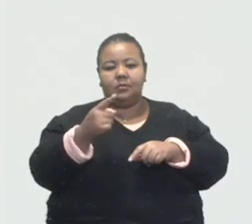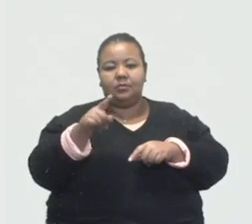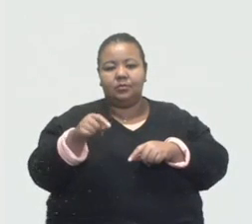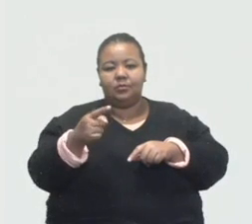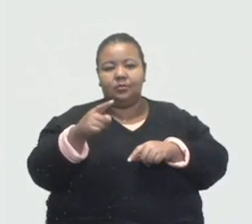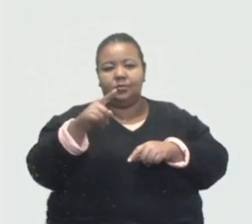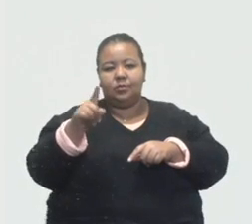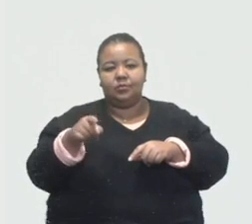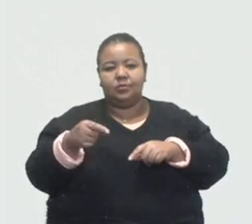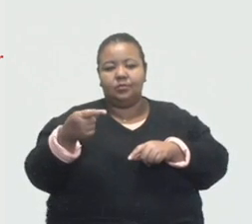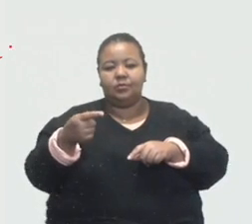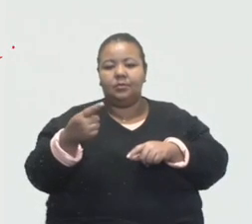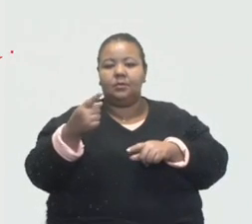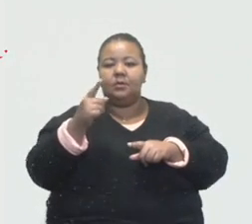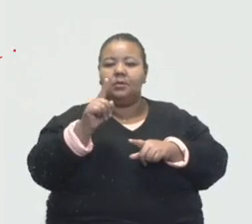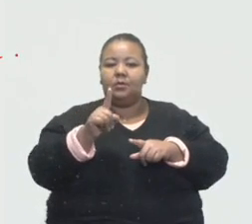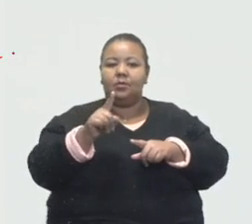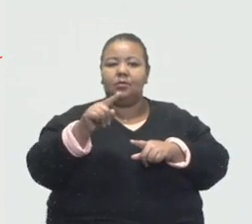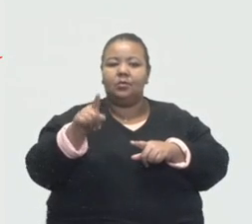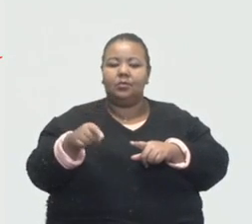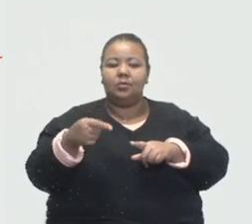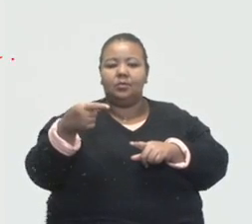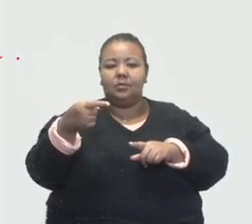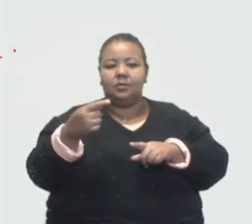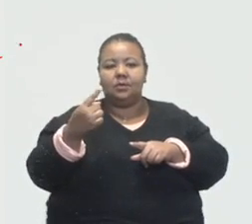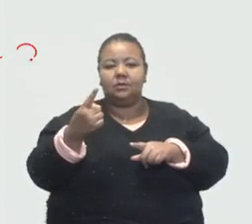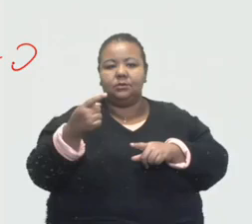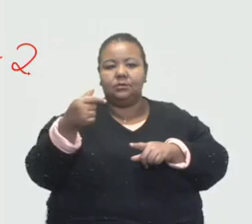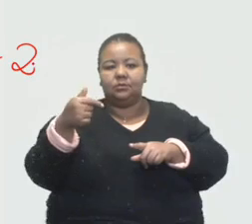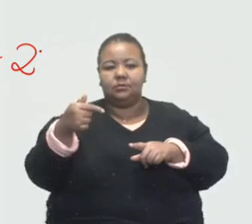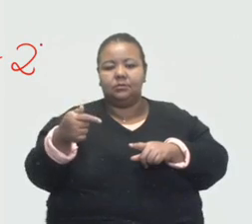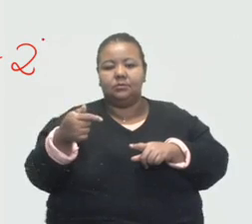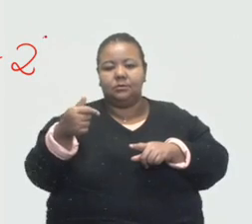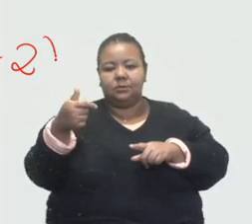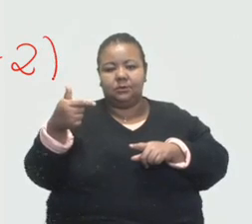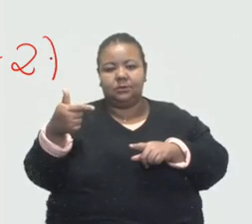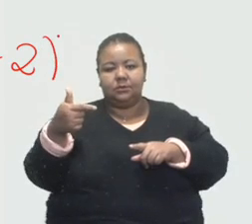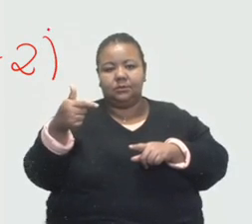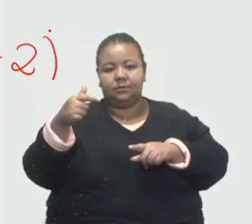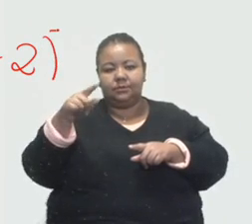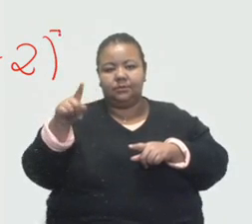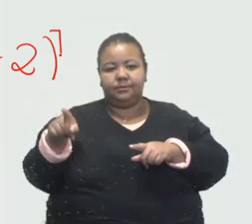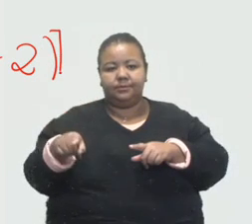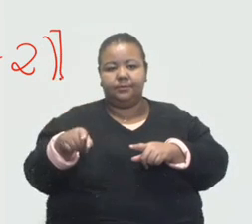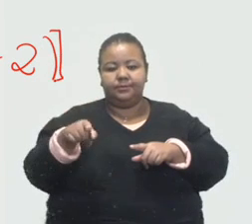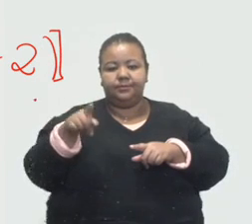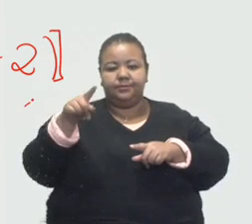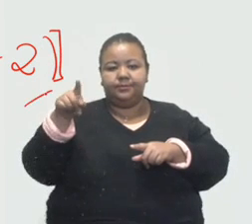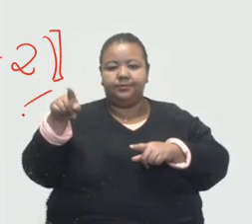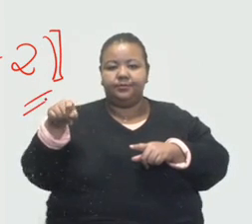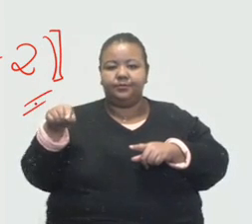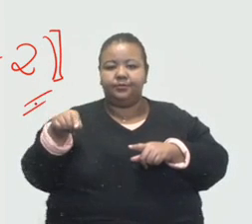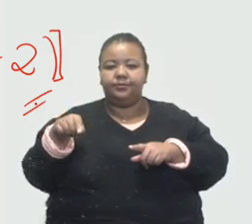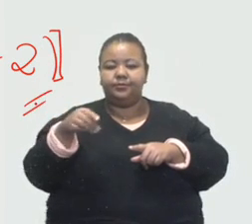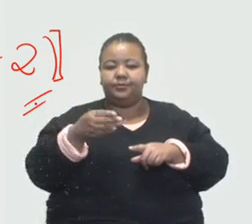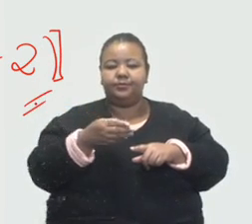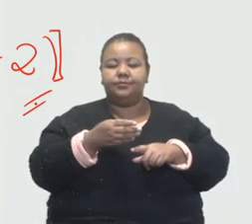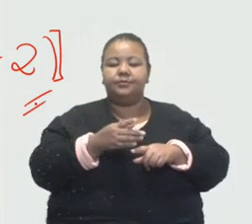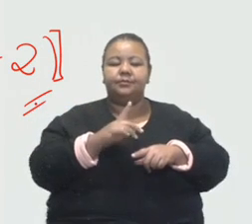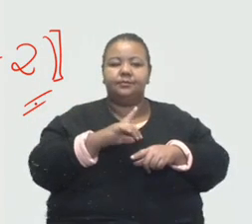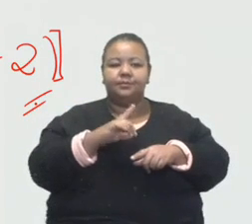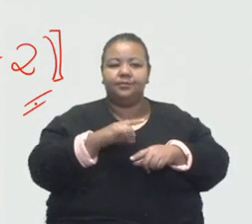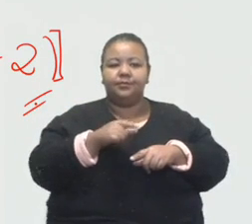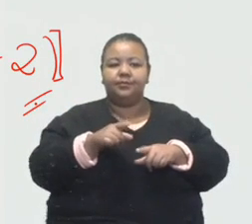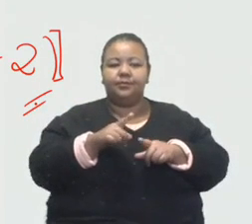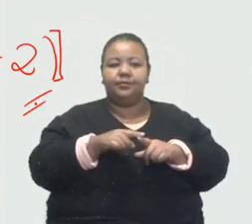menos 1, menos 2. Menos 1, menos 1 e 2. Então, nós temos essa situação